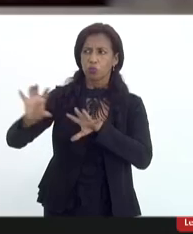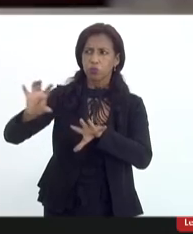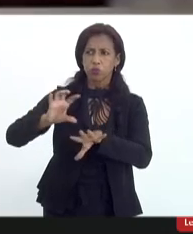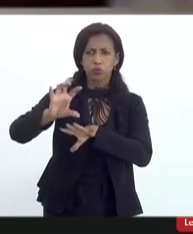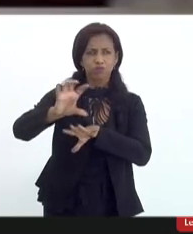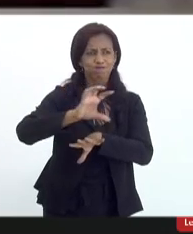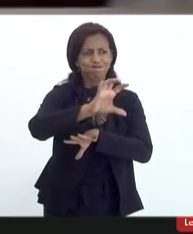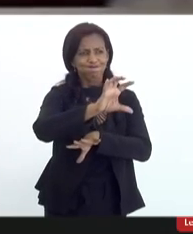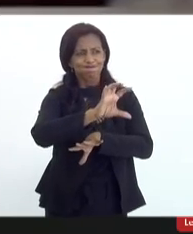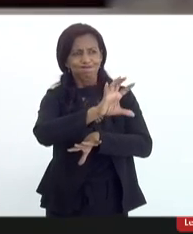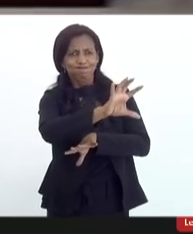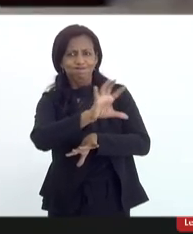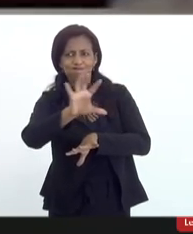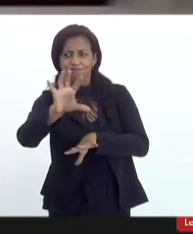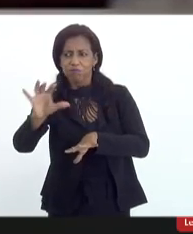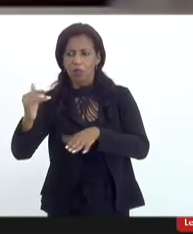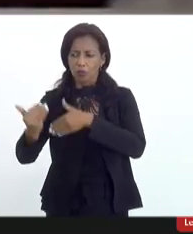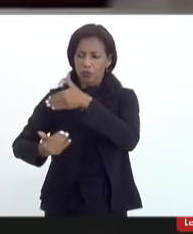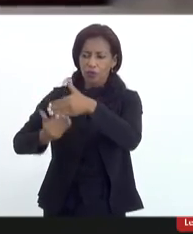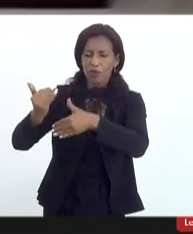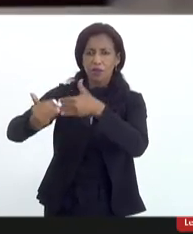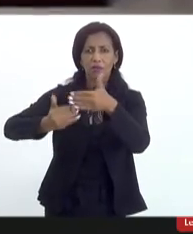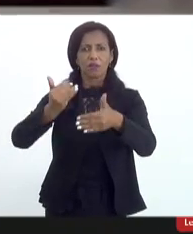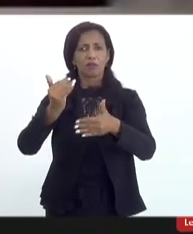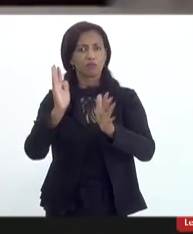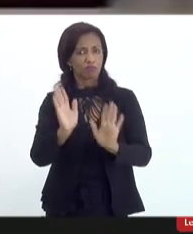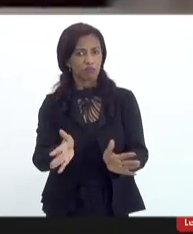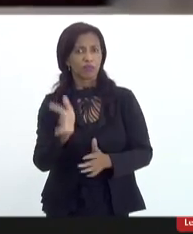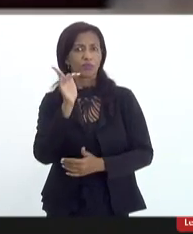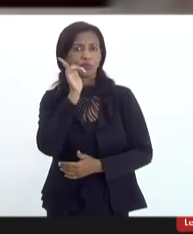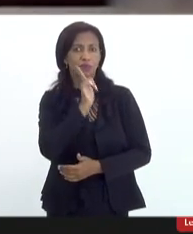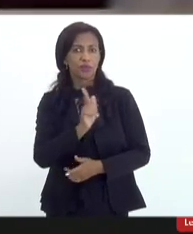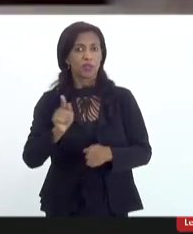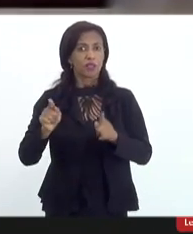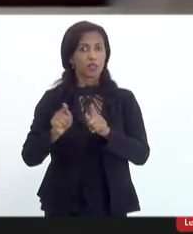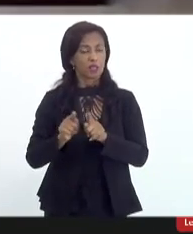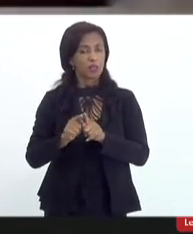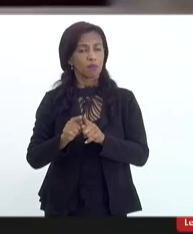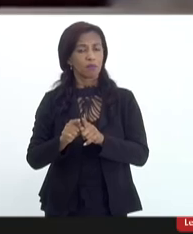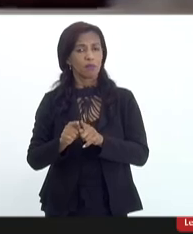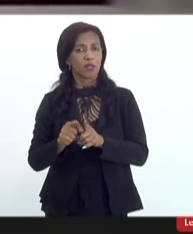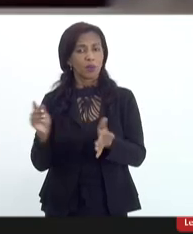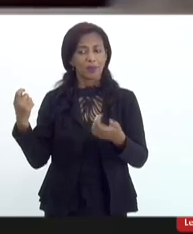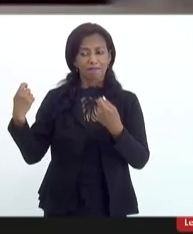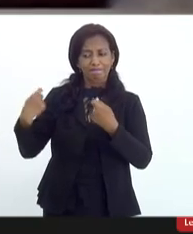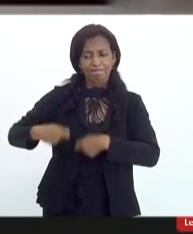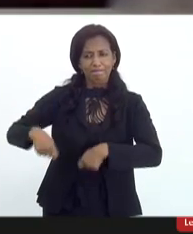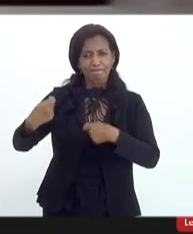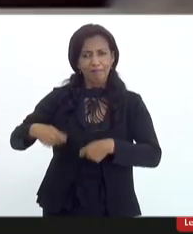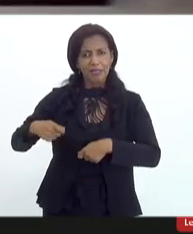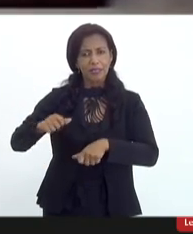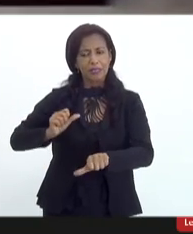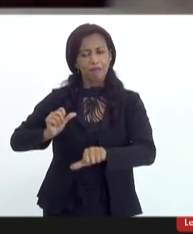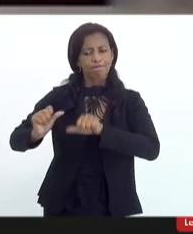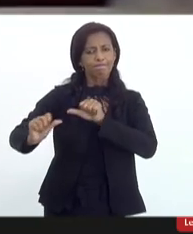os espaços, os avanços que nós conseguimos e ainda aqueles que precisamos lograr.